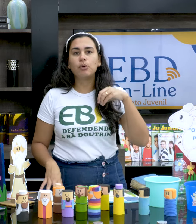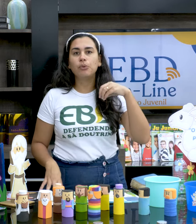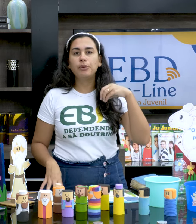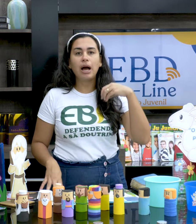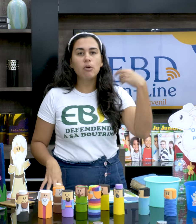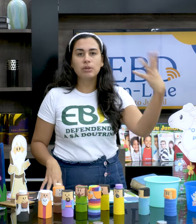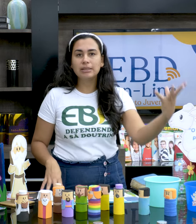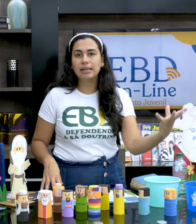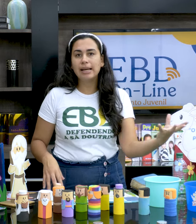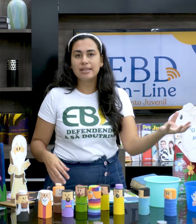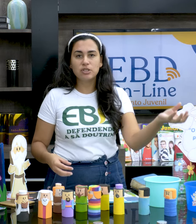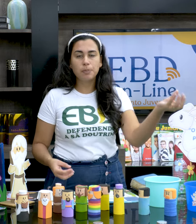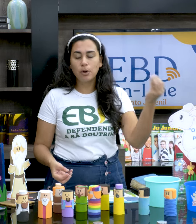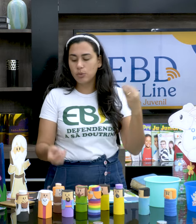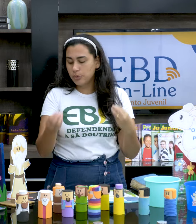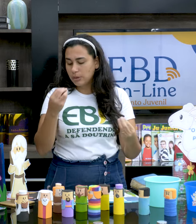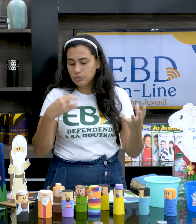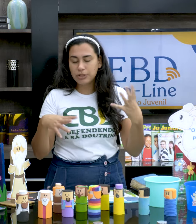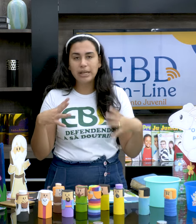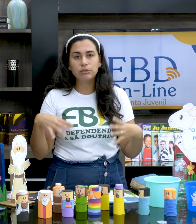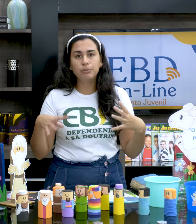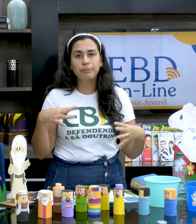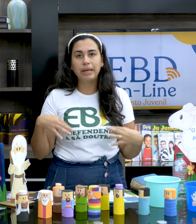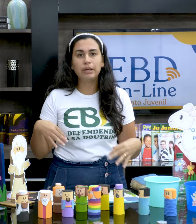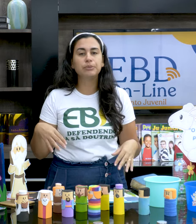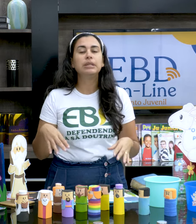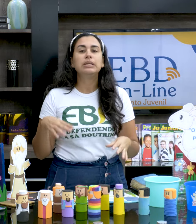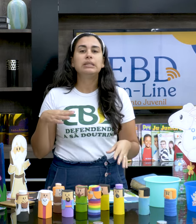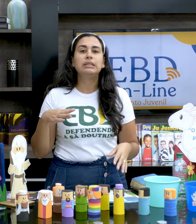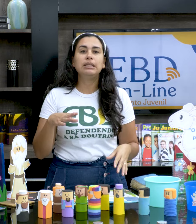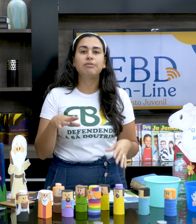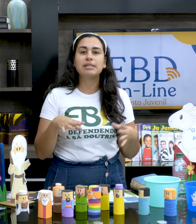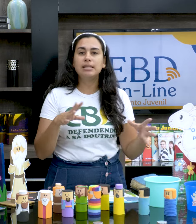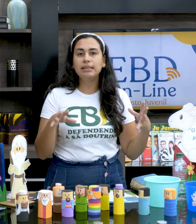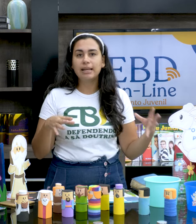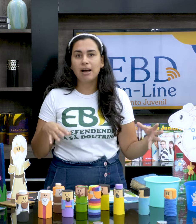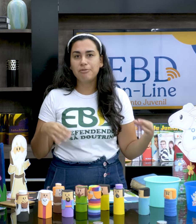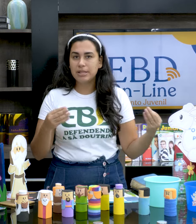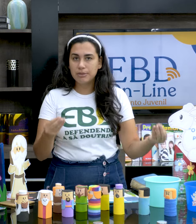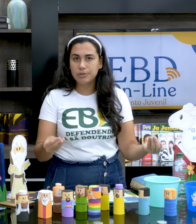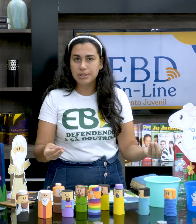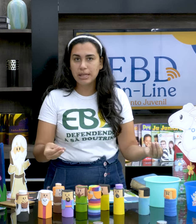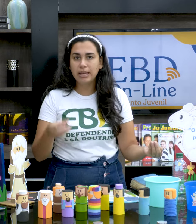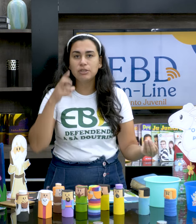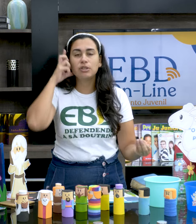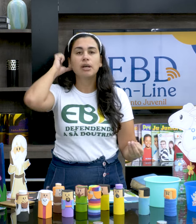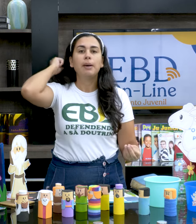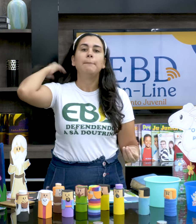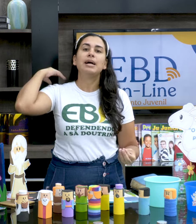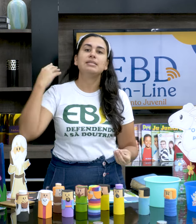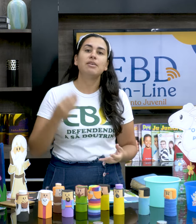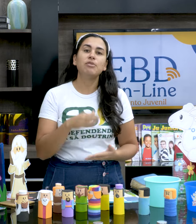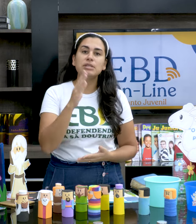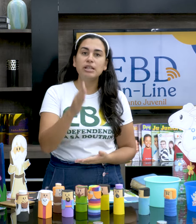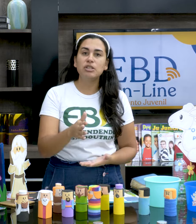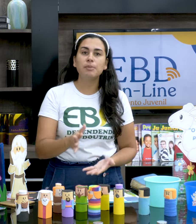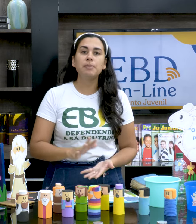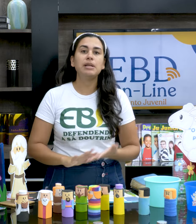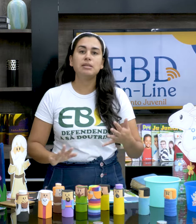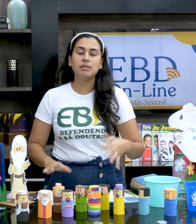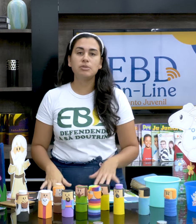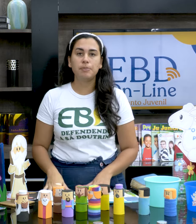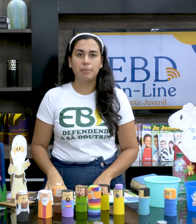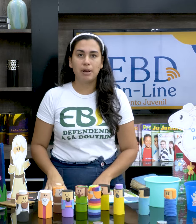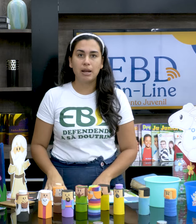gente procura algo na internet, a gente procura um jeito, um meio de facilitar a vida de vocês, mas aí vocês